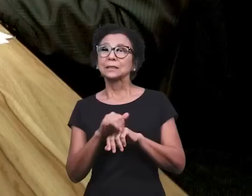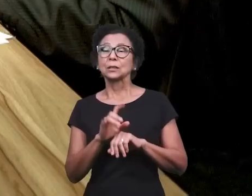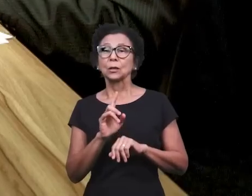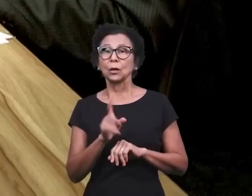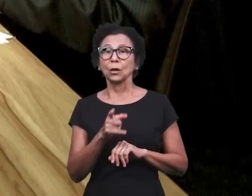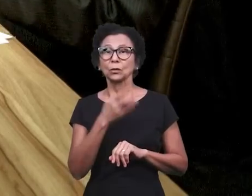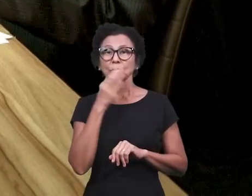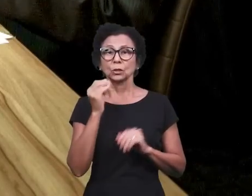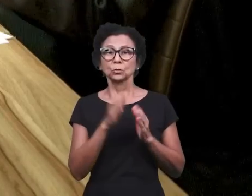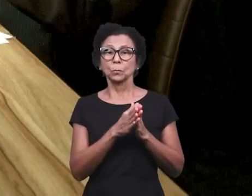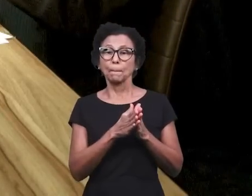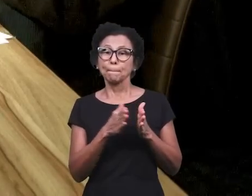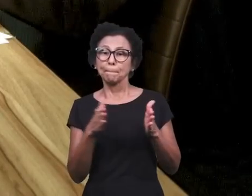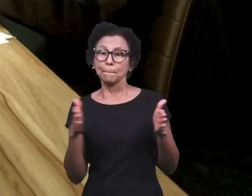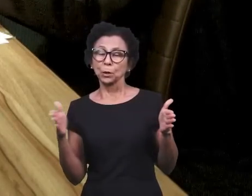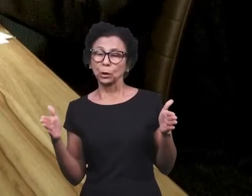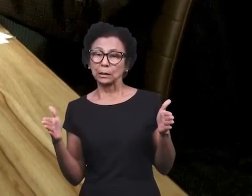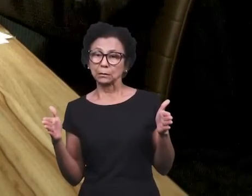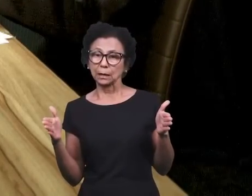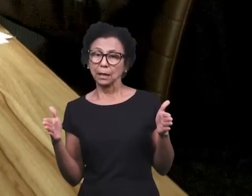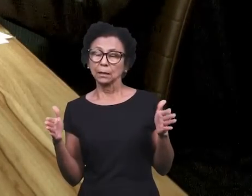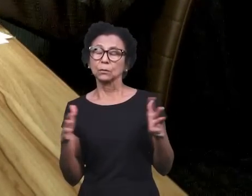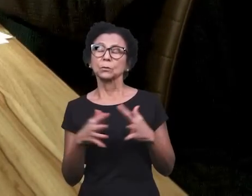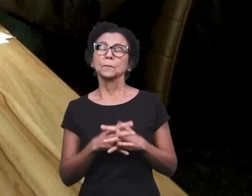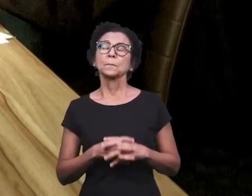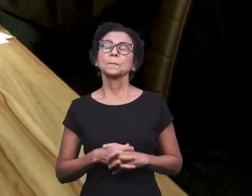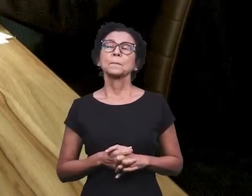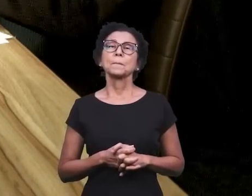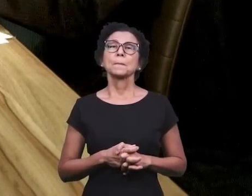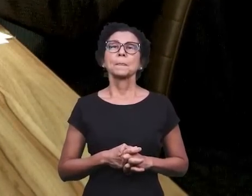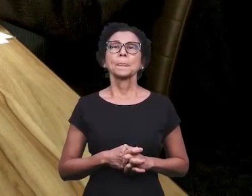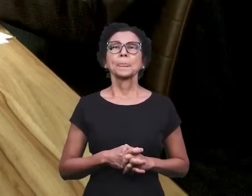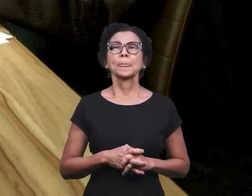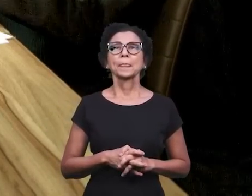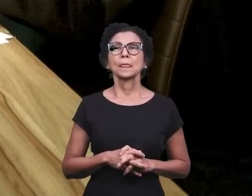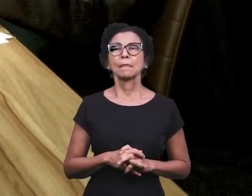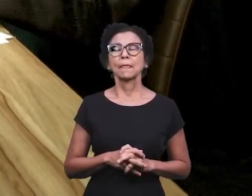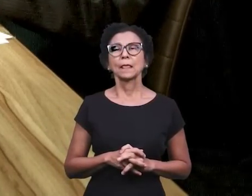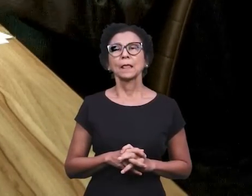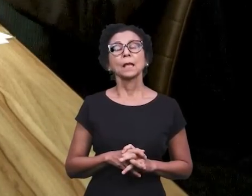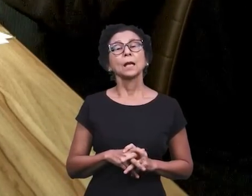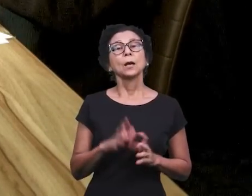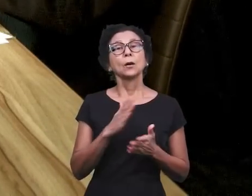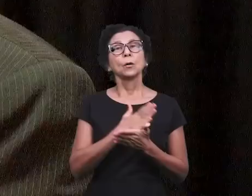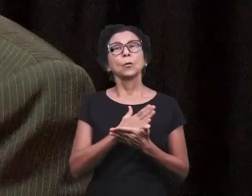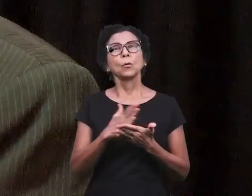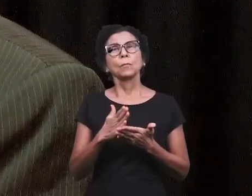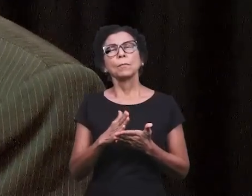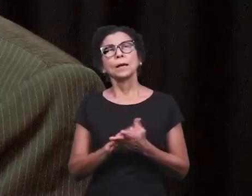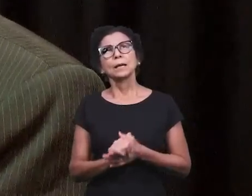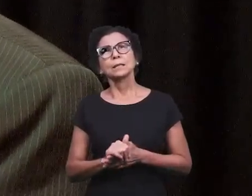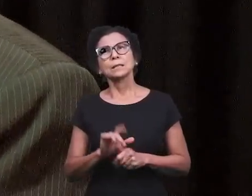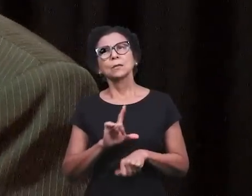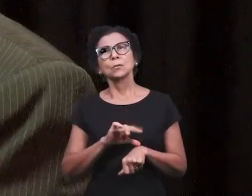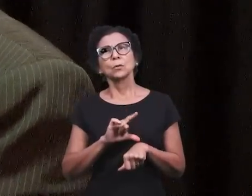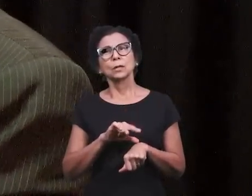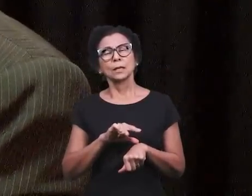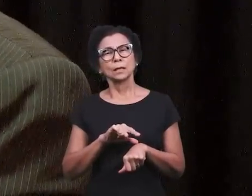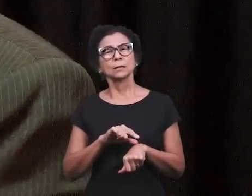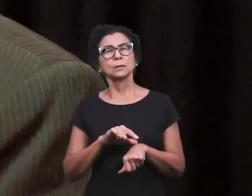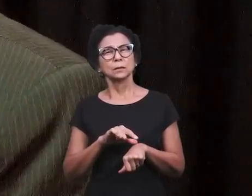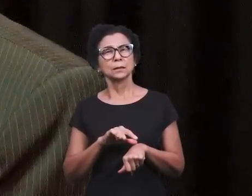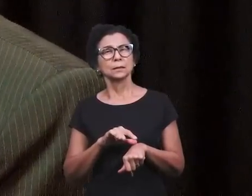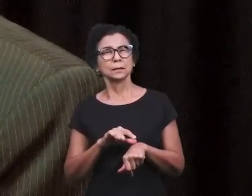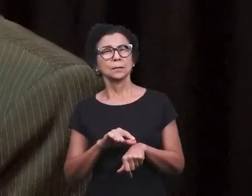prolongado, que tal você não começá-lo, né? Na virada da noite, né? Às 0h. Comece no horário que você tem condição de